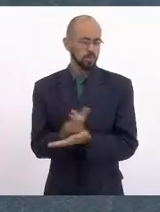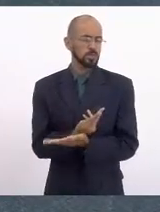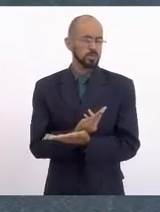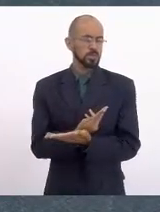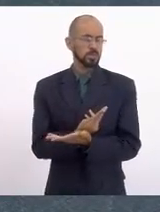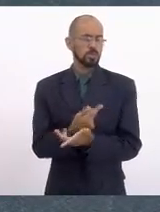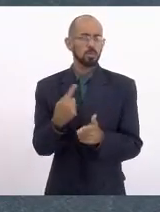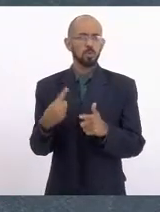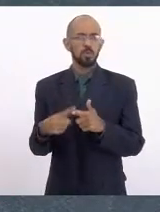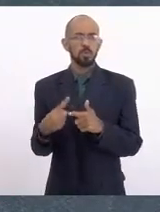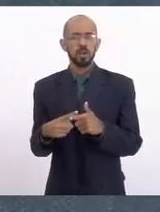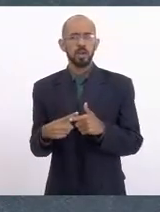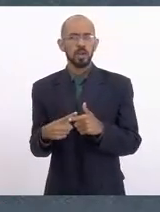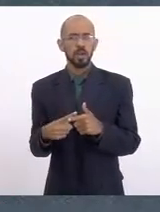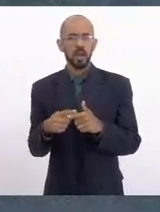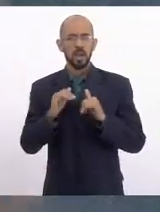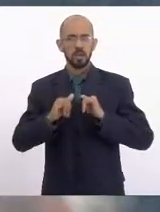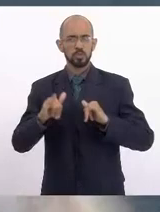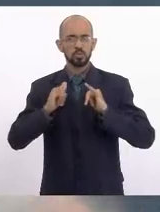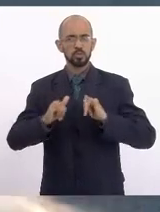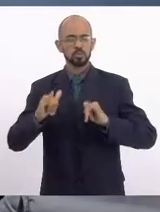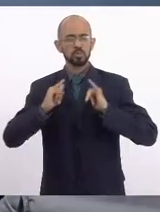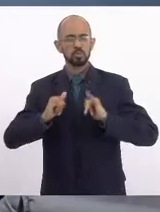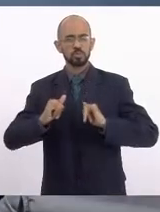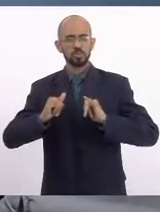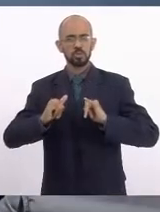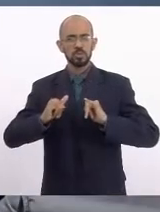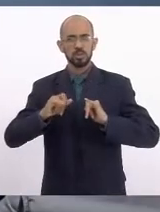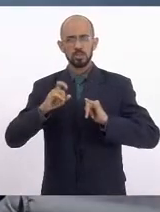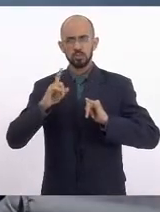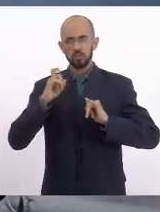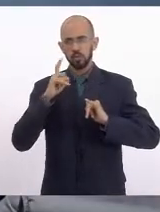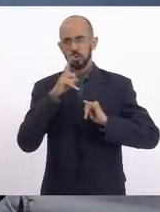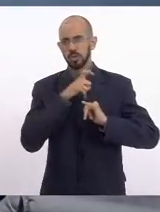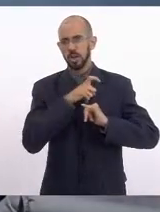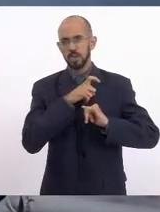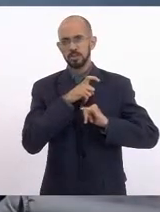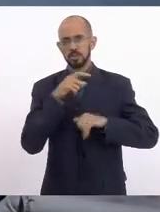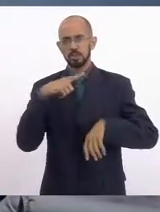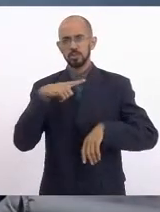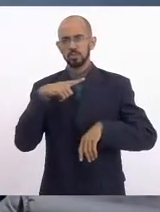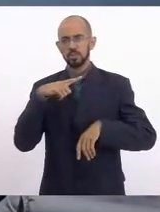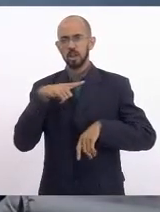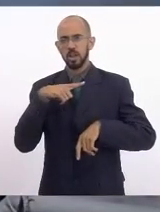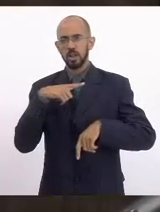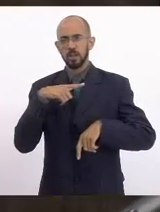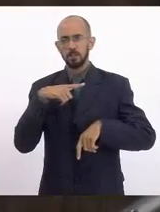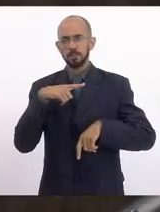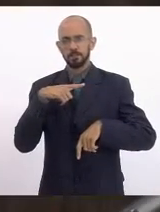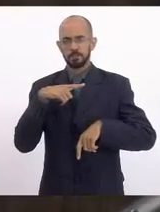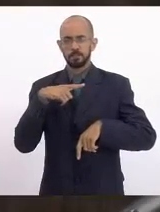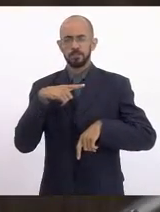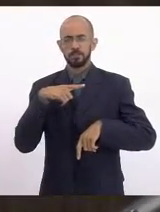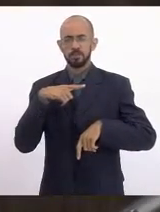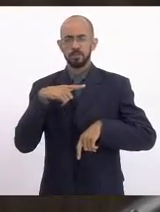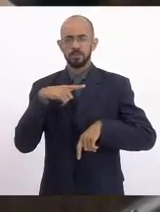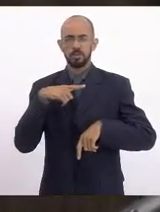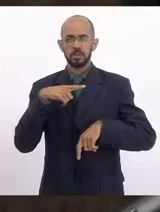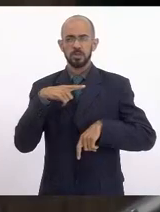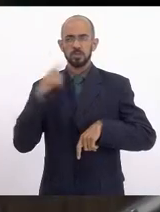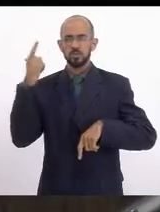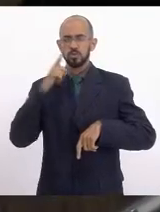porque as notícias das dificuldades de se conseguir os benefícios